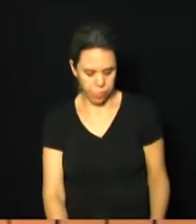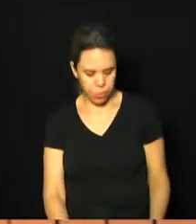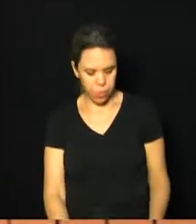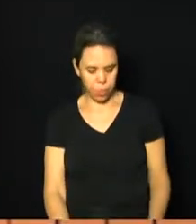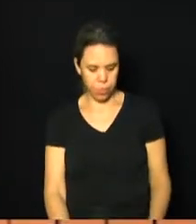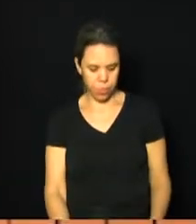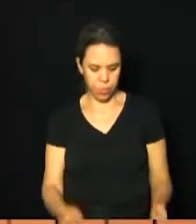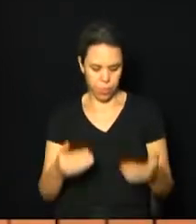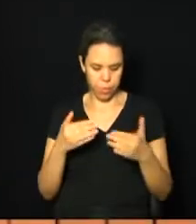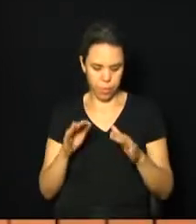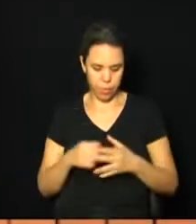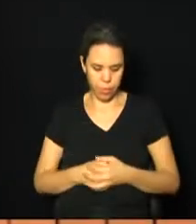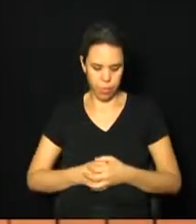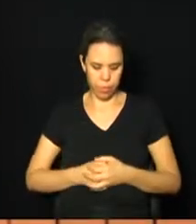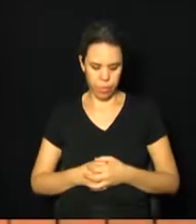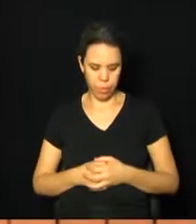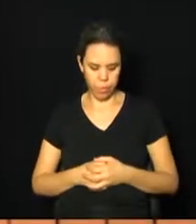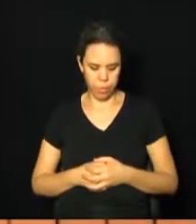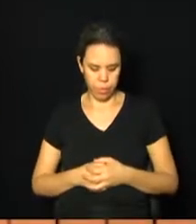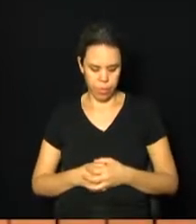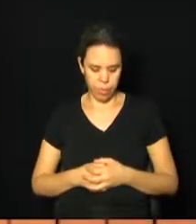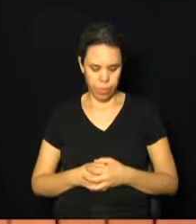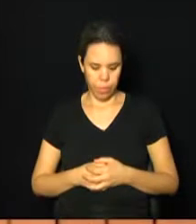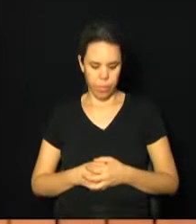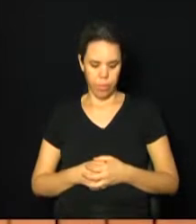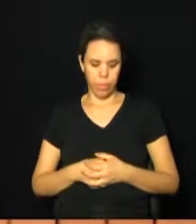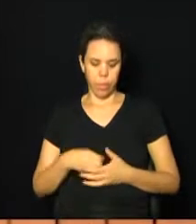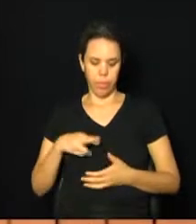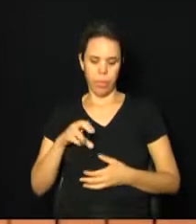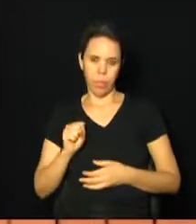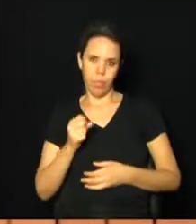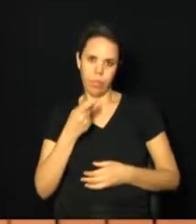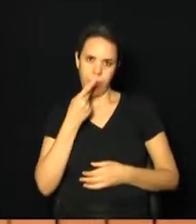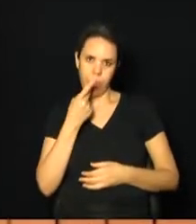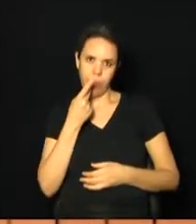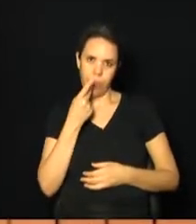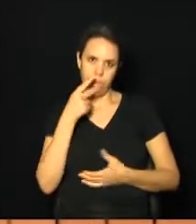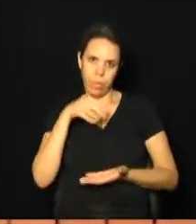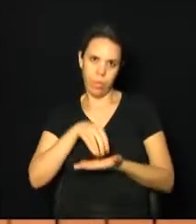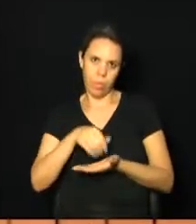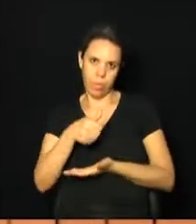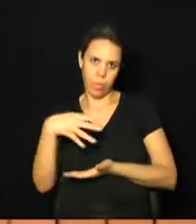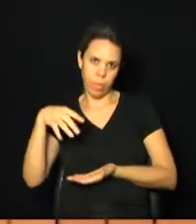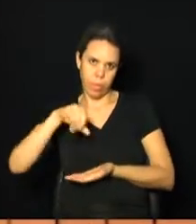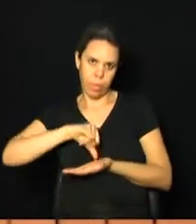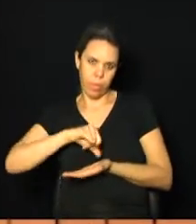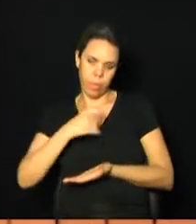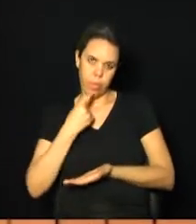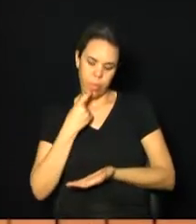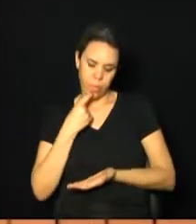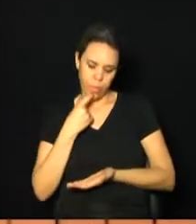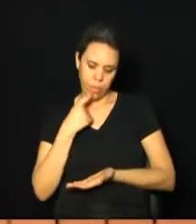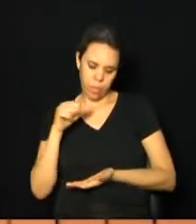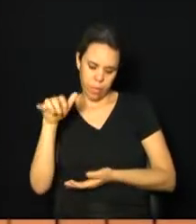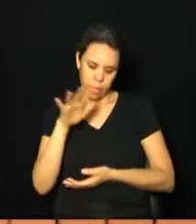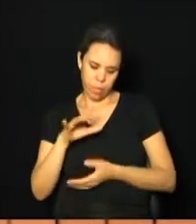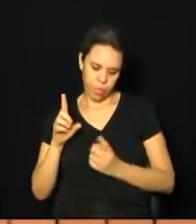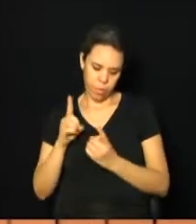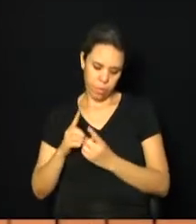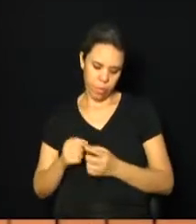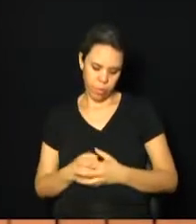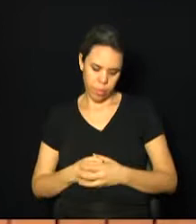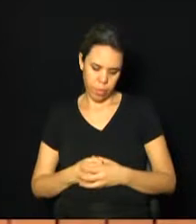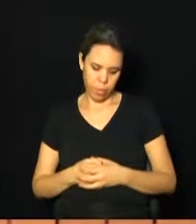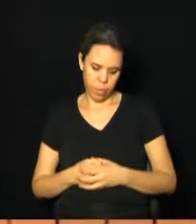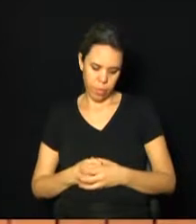Eu vou abrir, Marcos, com você. O Marcos vai falar um pouco sobre a Regional 14, a área que atende, né,